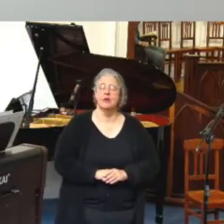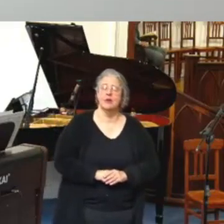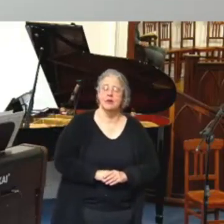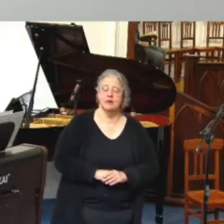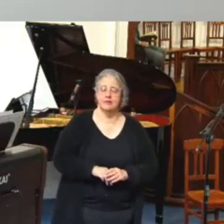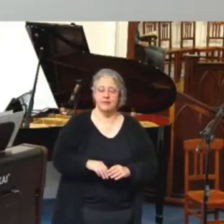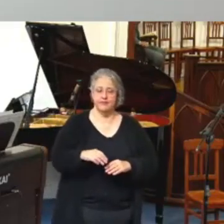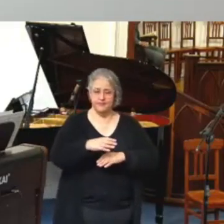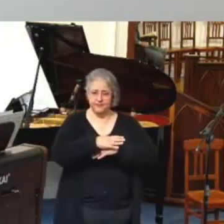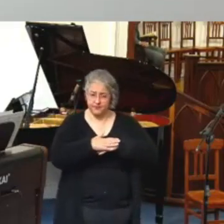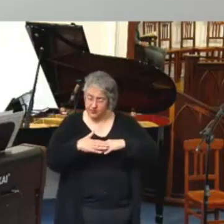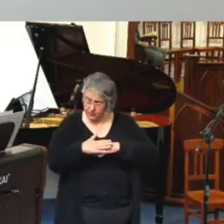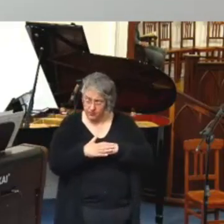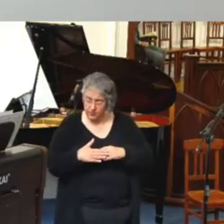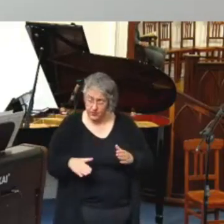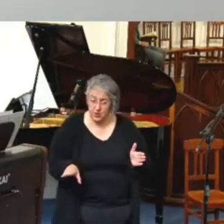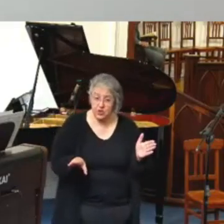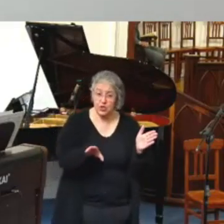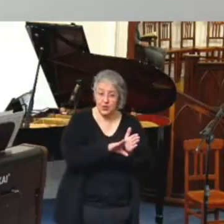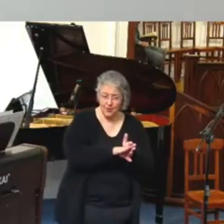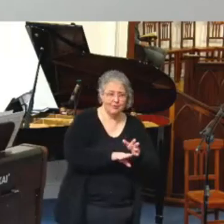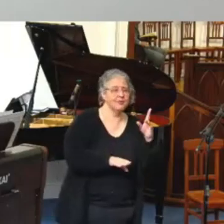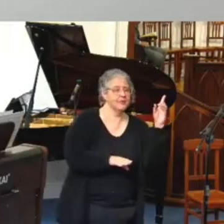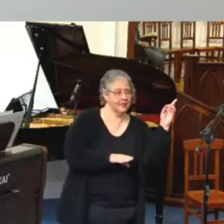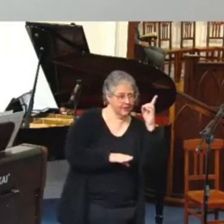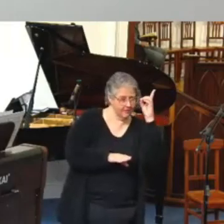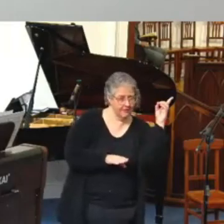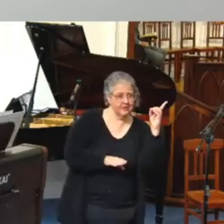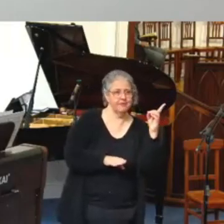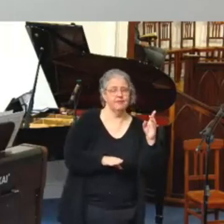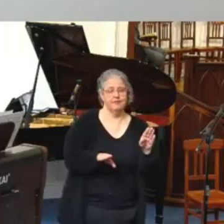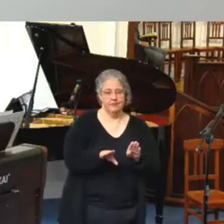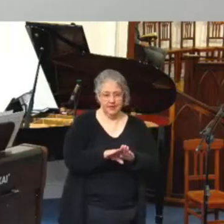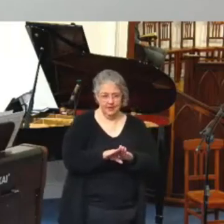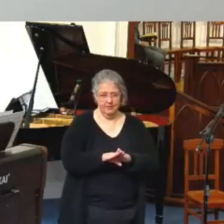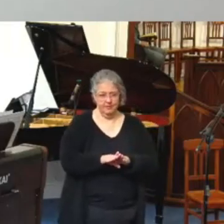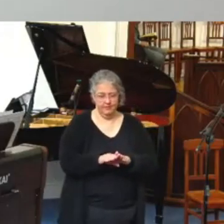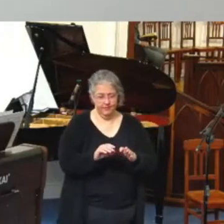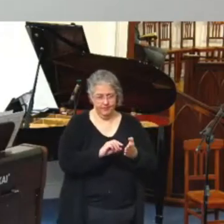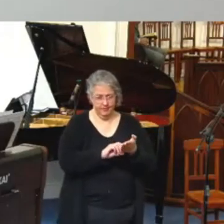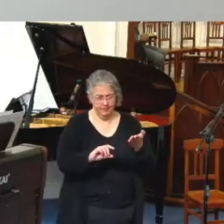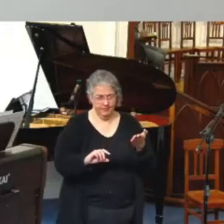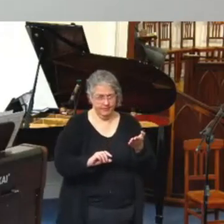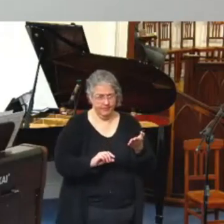chegou para Davi? Chegou. Olha os versos 8 a 10.